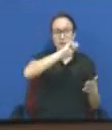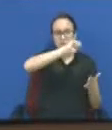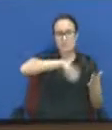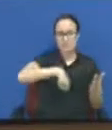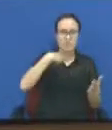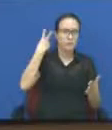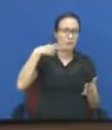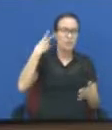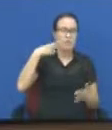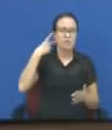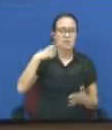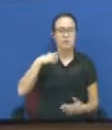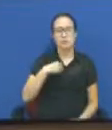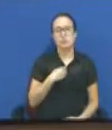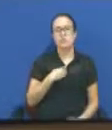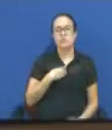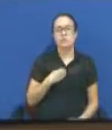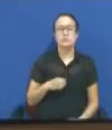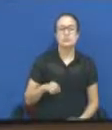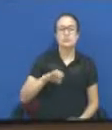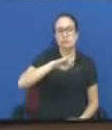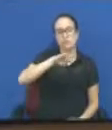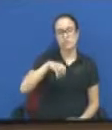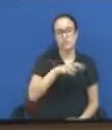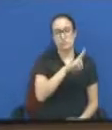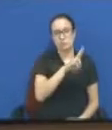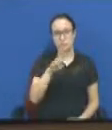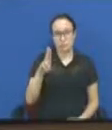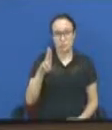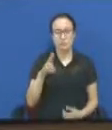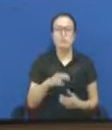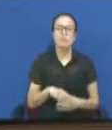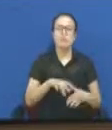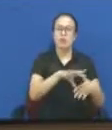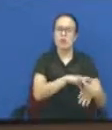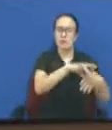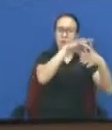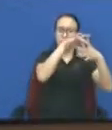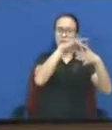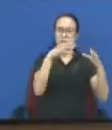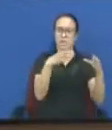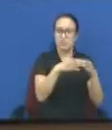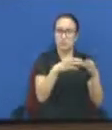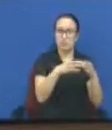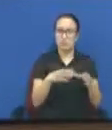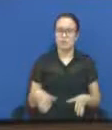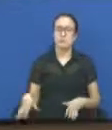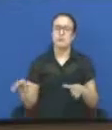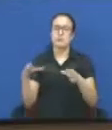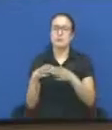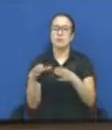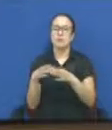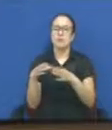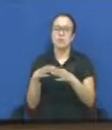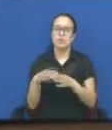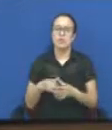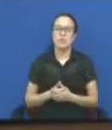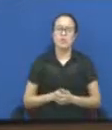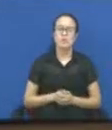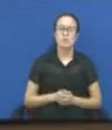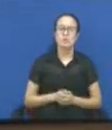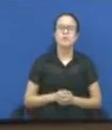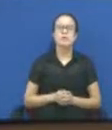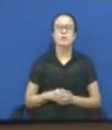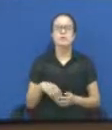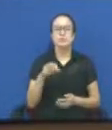PT, PSB, PSC. Miguel Lombardi, líder do bloco PR, DEM, PPS, PSD e PSDB. E